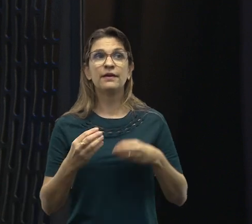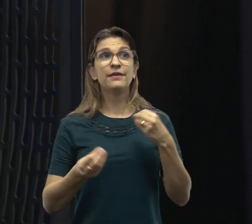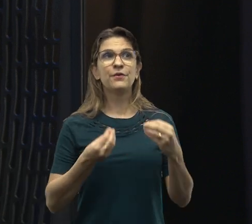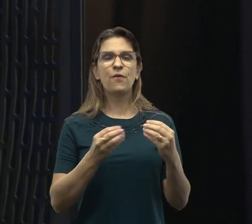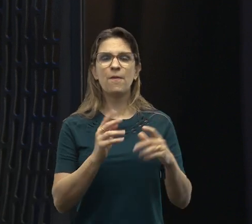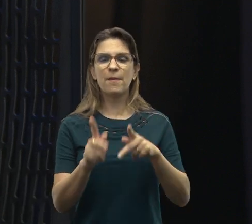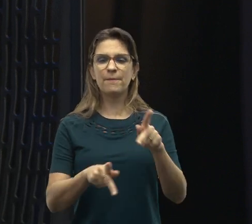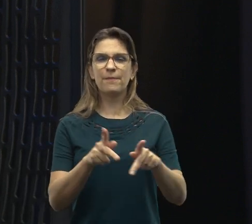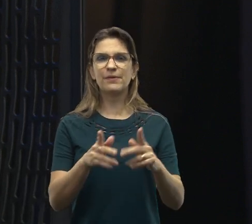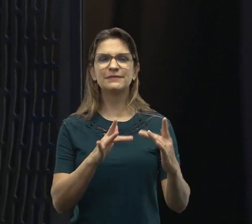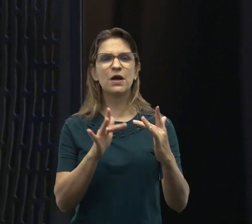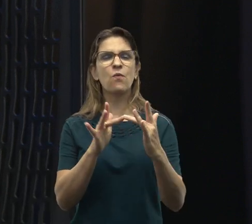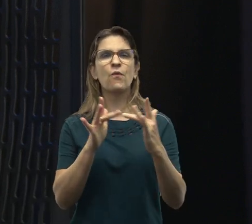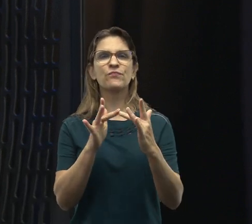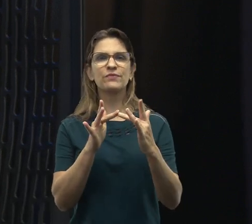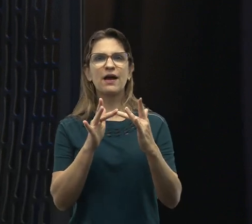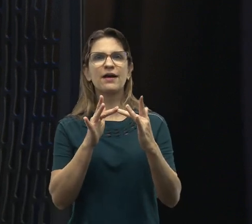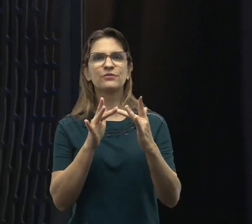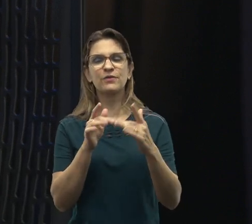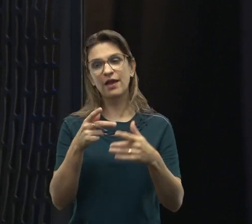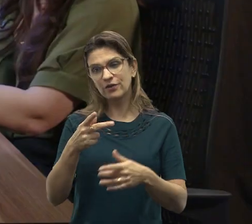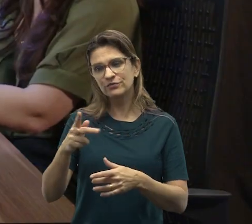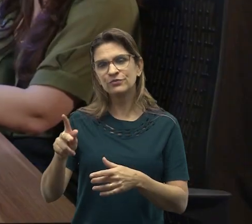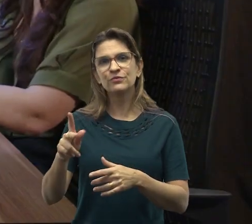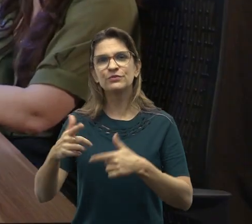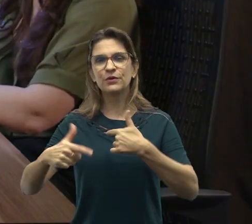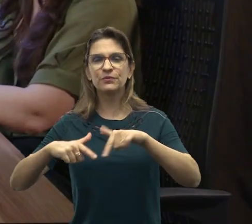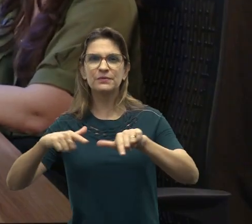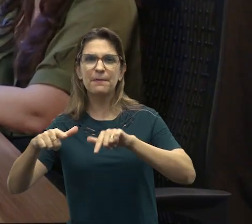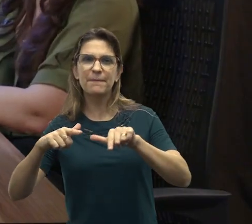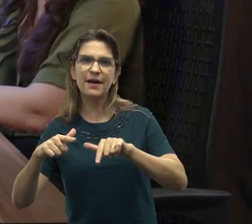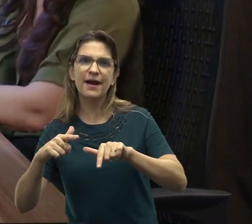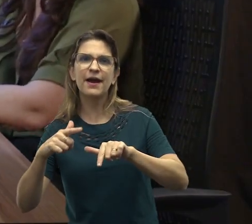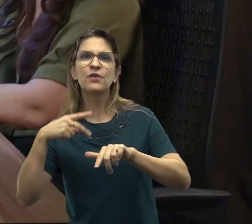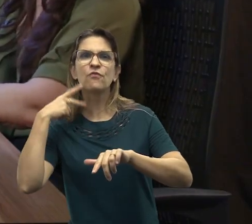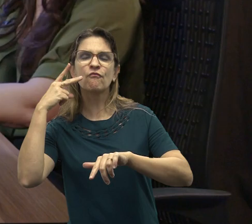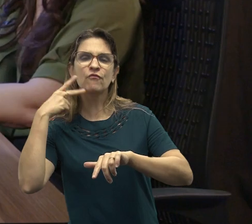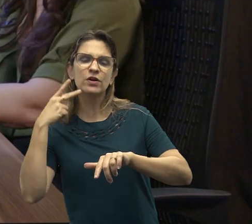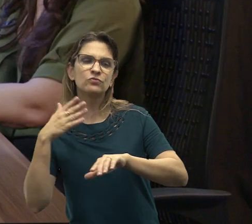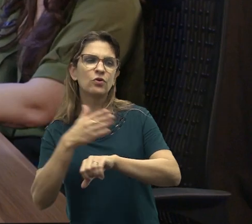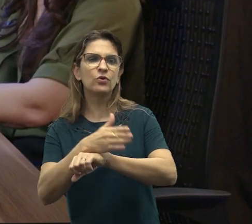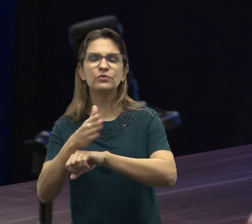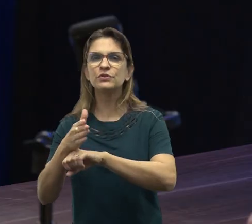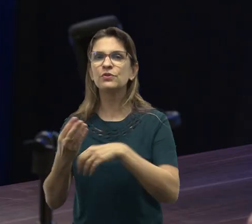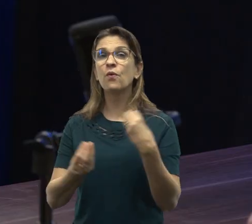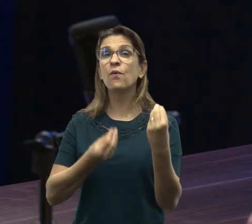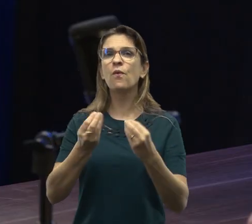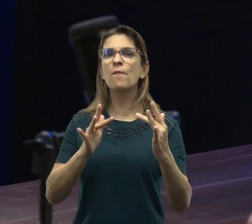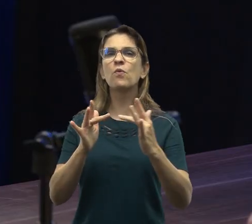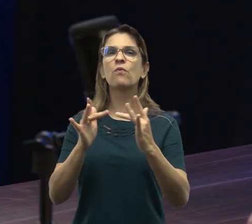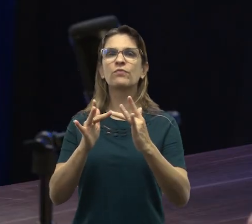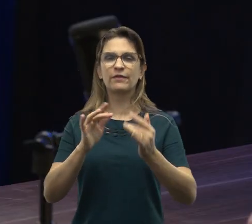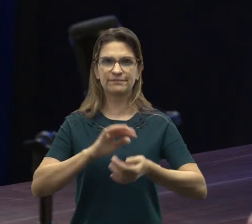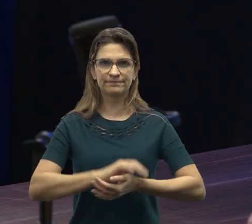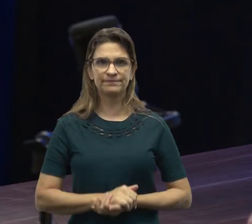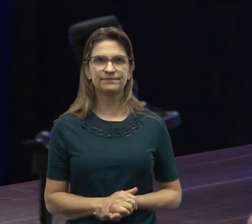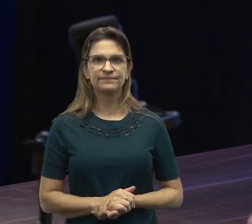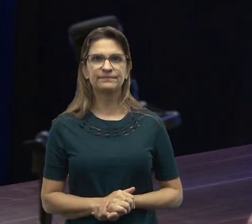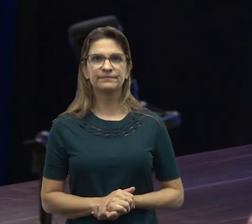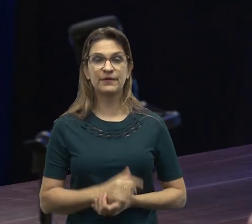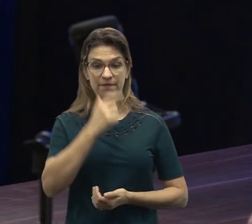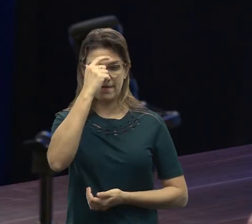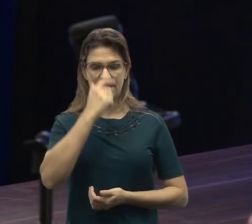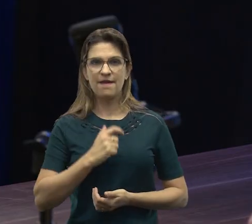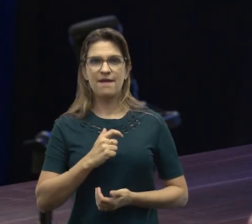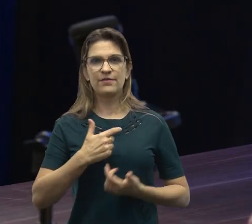prioridades que a população ali tanto necessita nesse momento de mudança para Campo Grande? Como eu sou da área da saúde, o que mais me